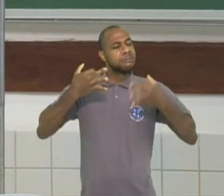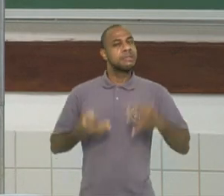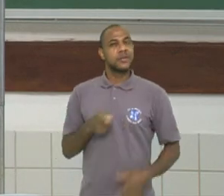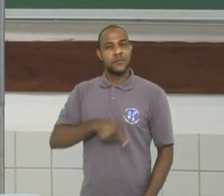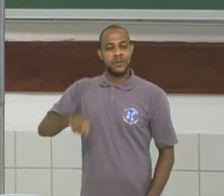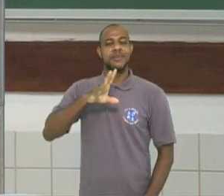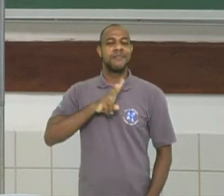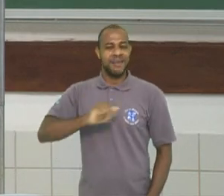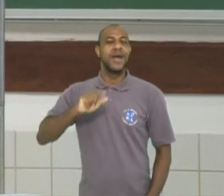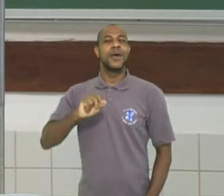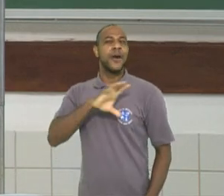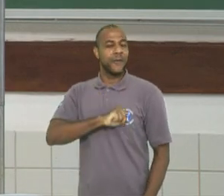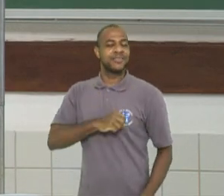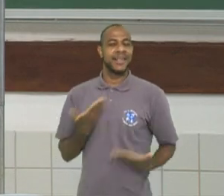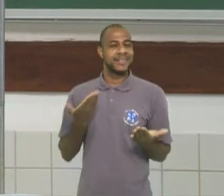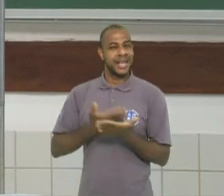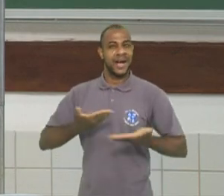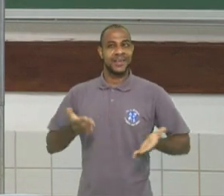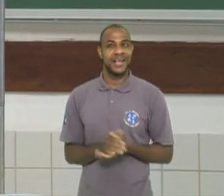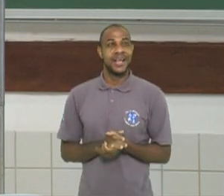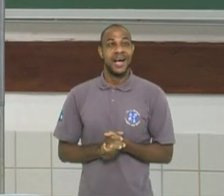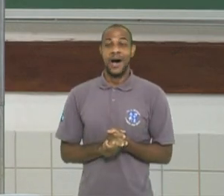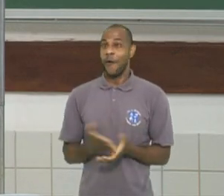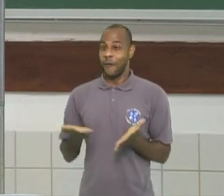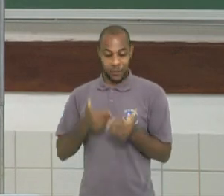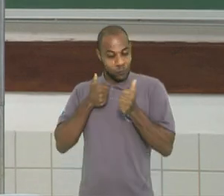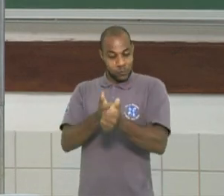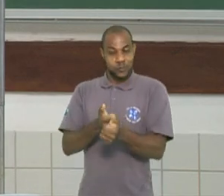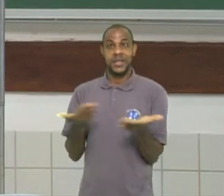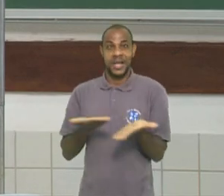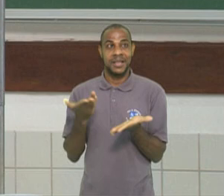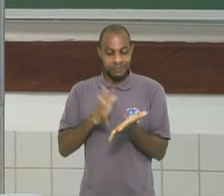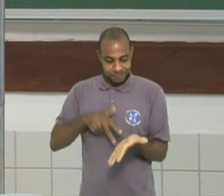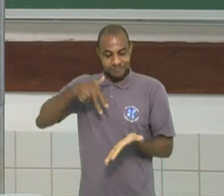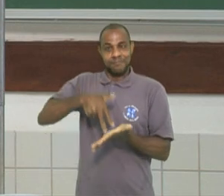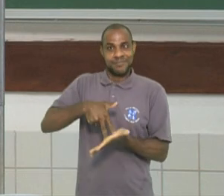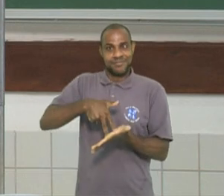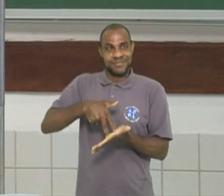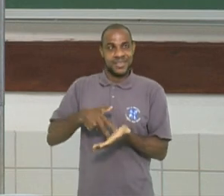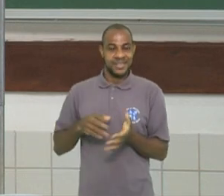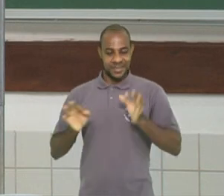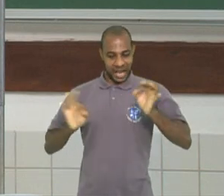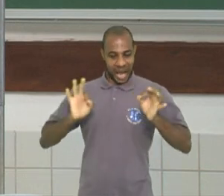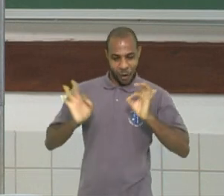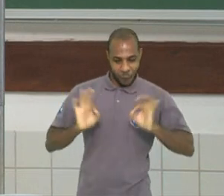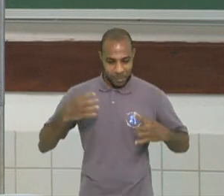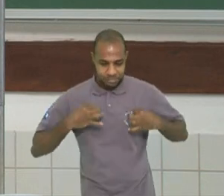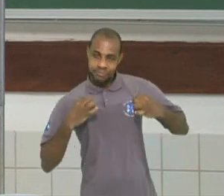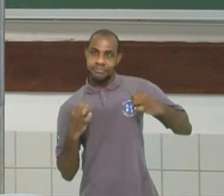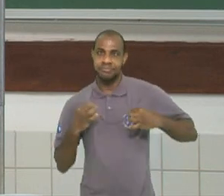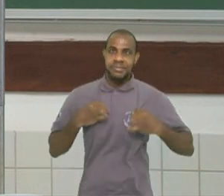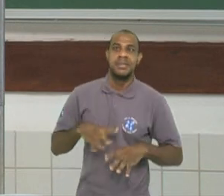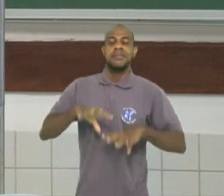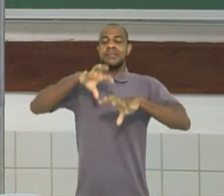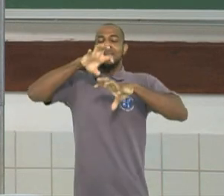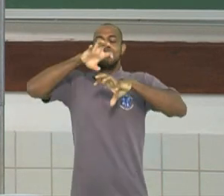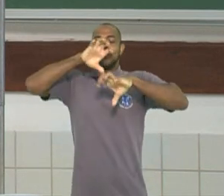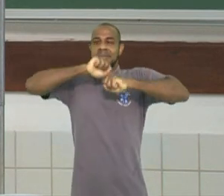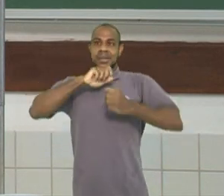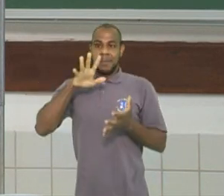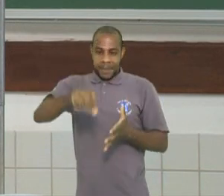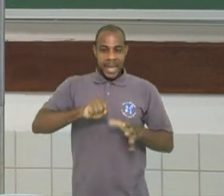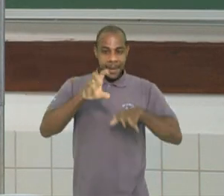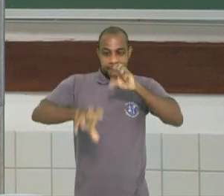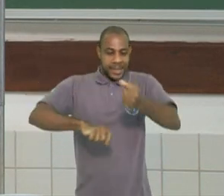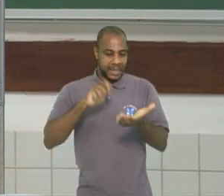certeza que vocês vão gostar sala gente então escola na Prof se lê e cadê se ajeita aí nessa cadeira Respira fundo para o